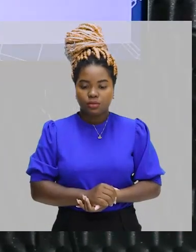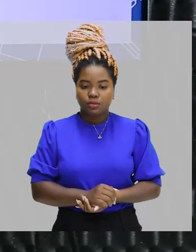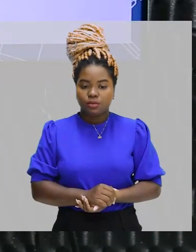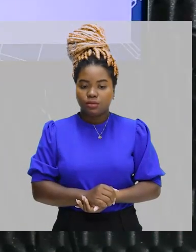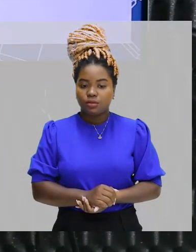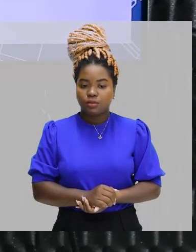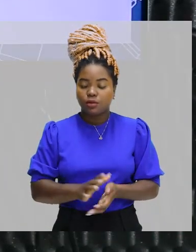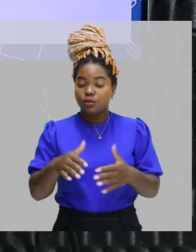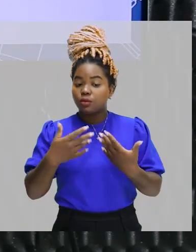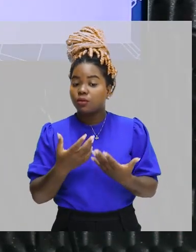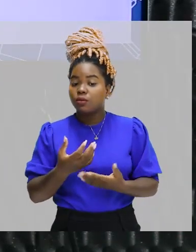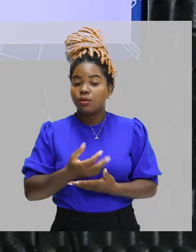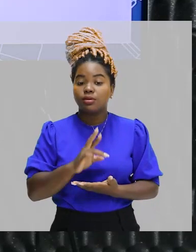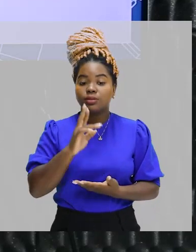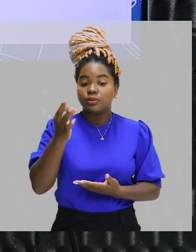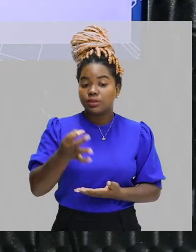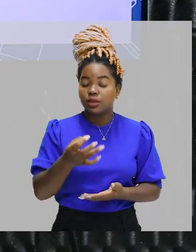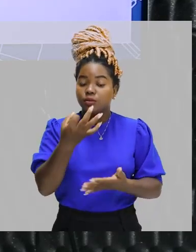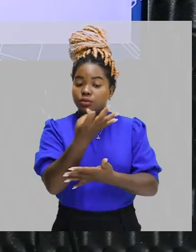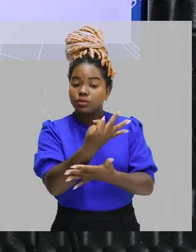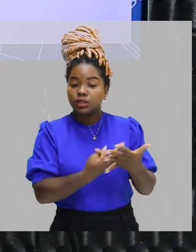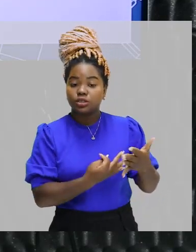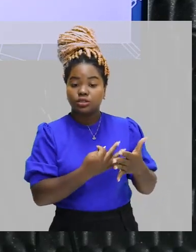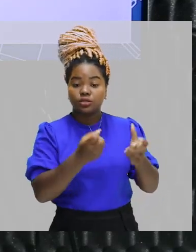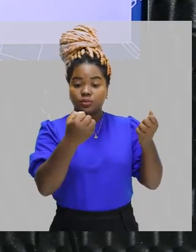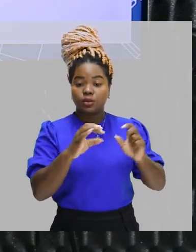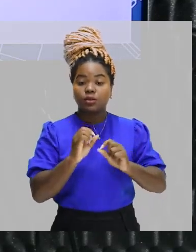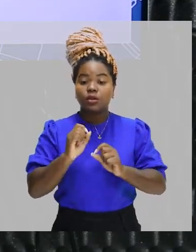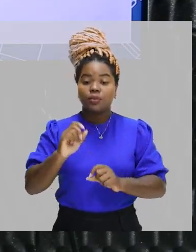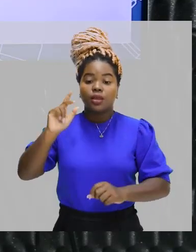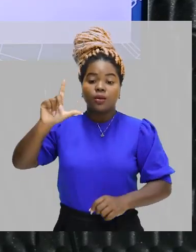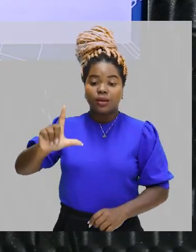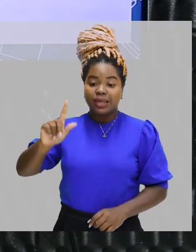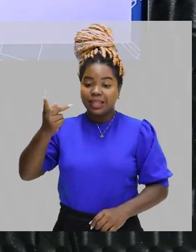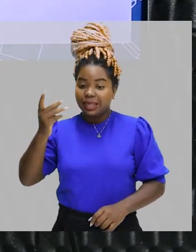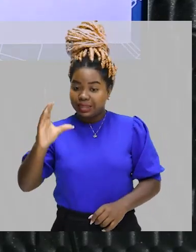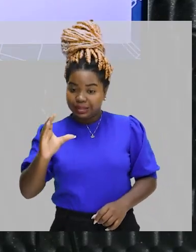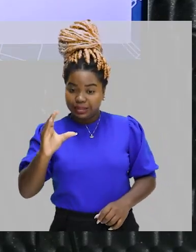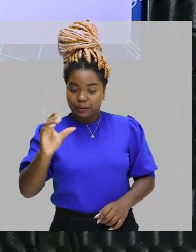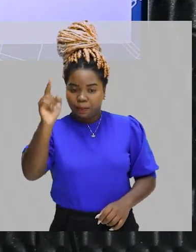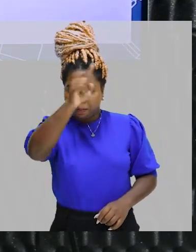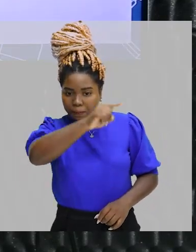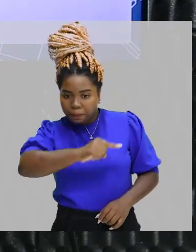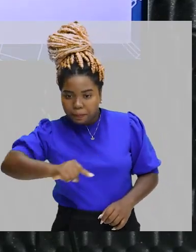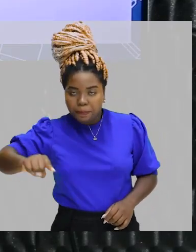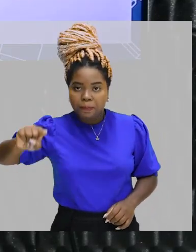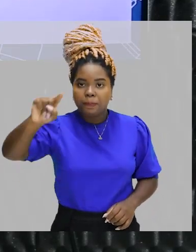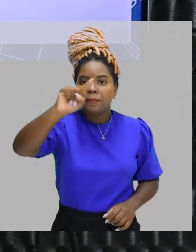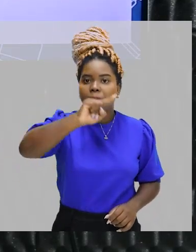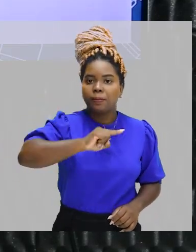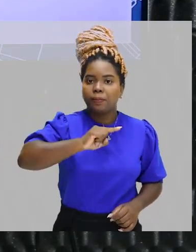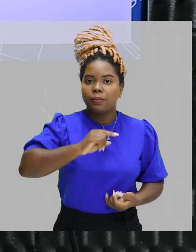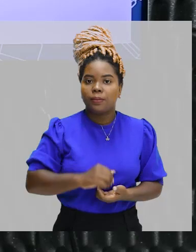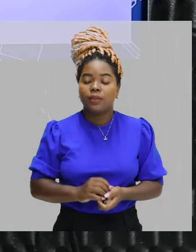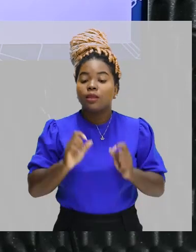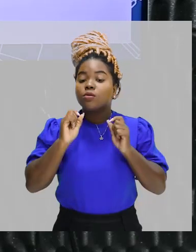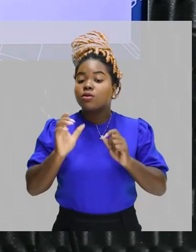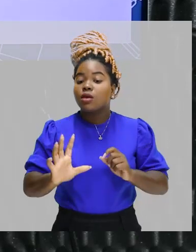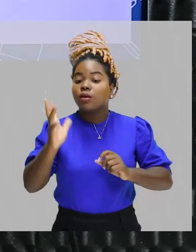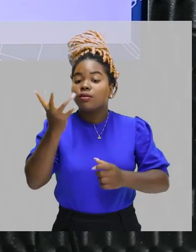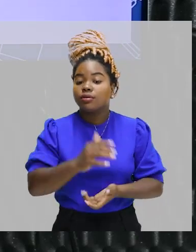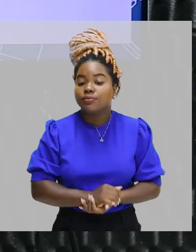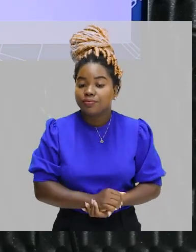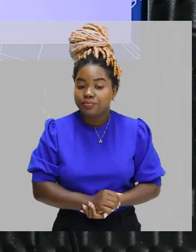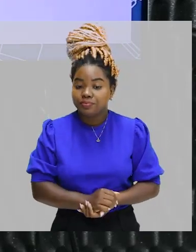certo? Então o texto ele fala o seguinte, porque o LHC ele é circular, tá certo? Então o que acontece?